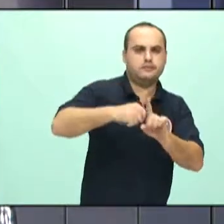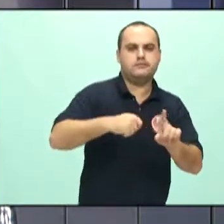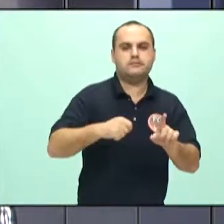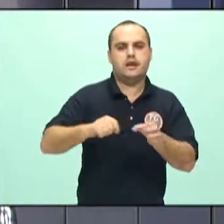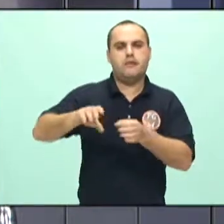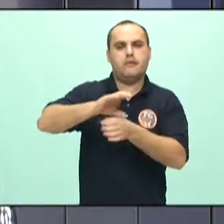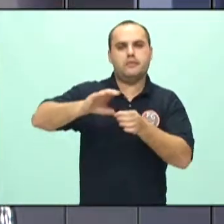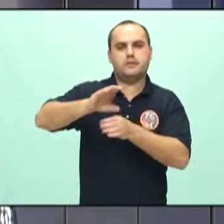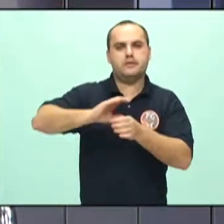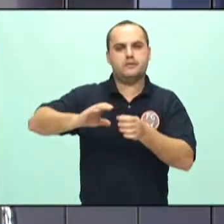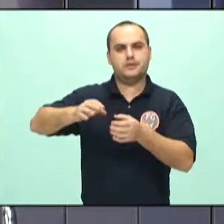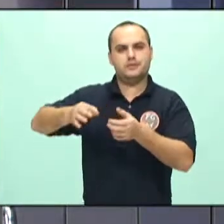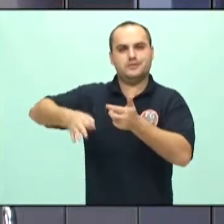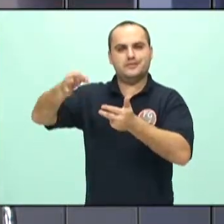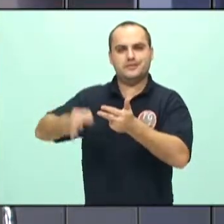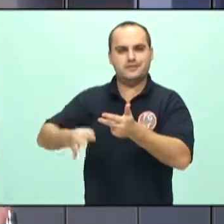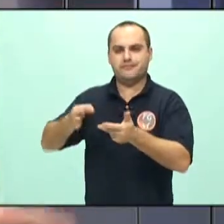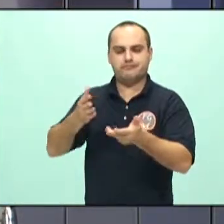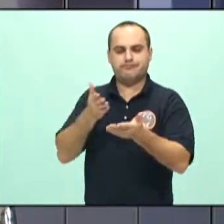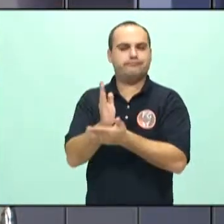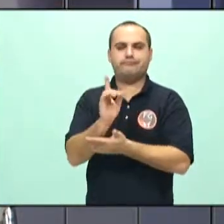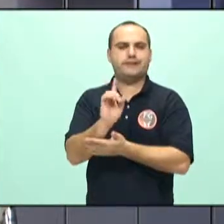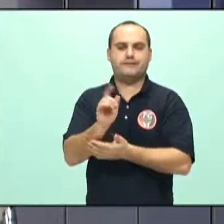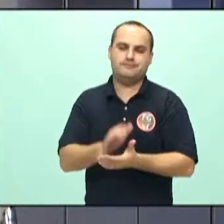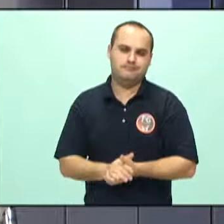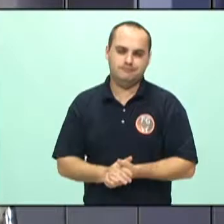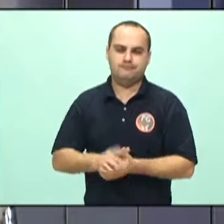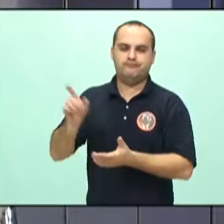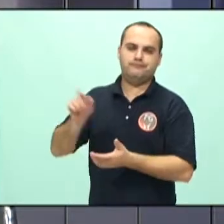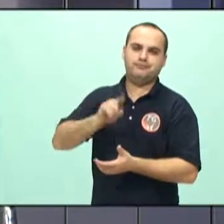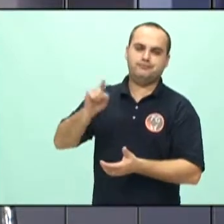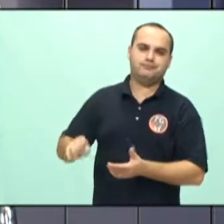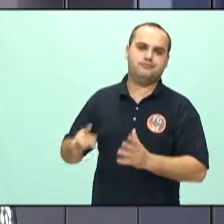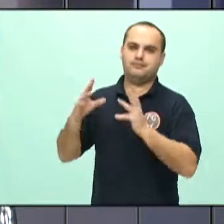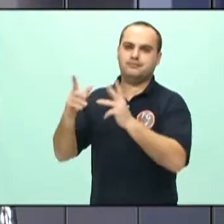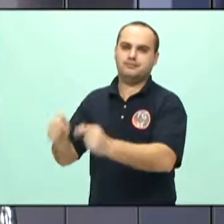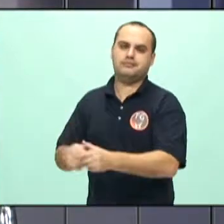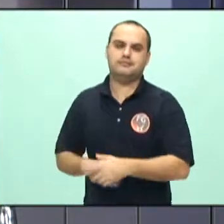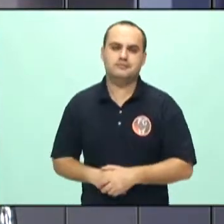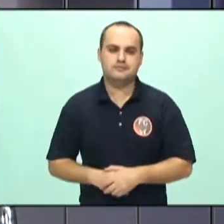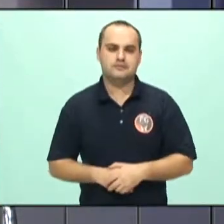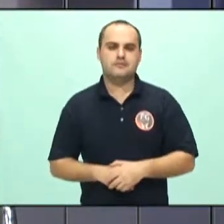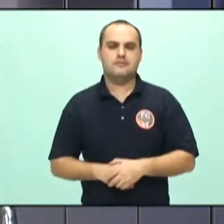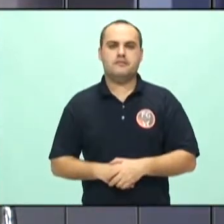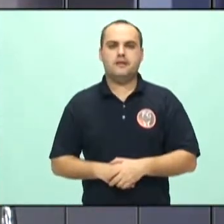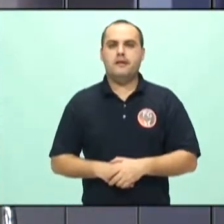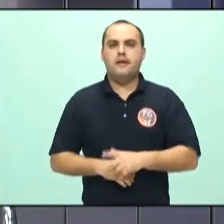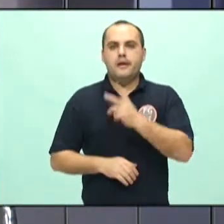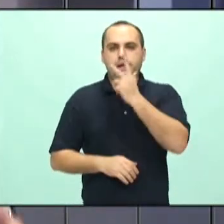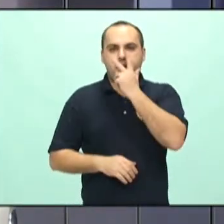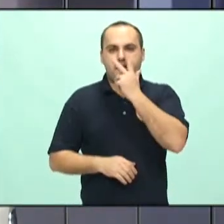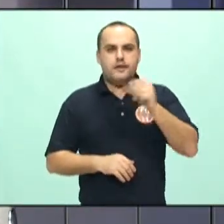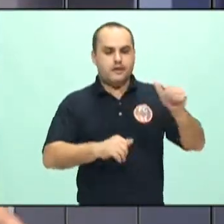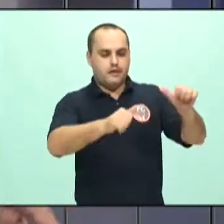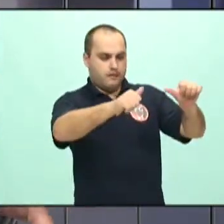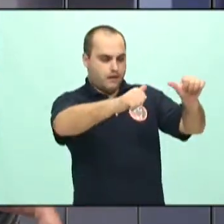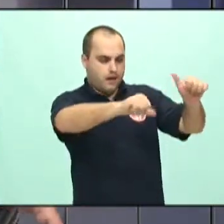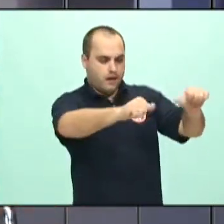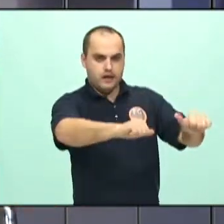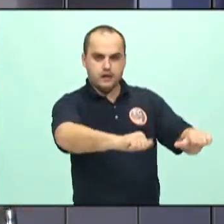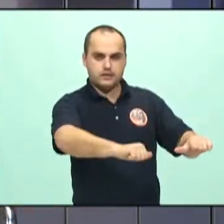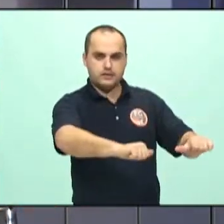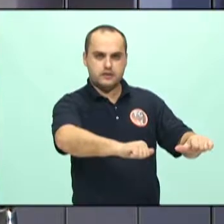na Comissão de Constituição e Justiça, que infelizmente tem levado projetos para o meio político, ao invés de analisar a parte técnica, né? A